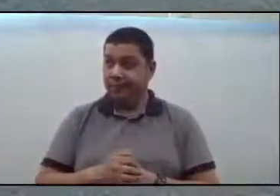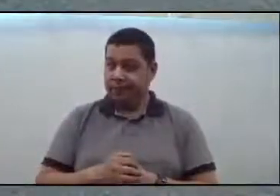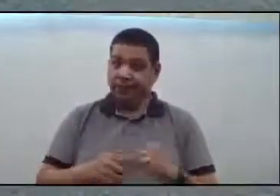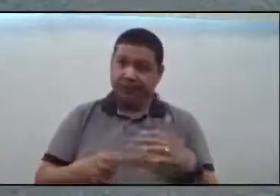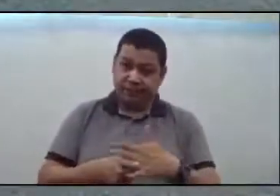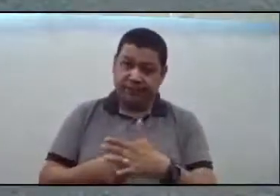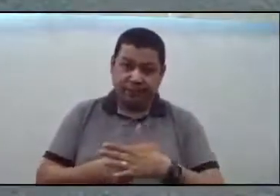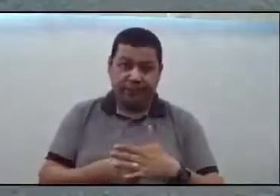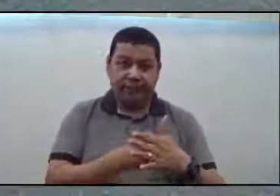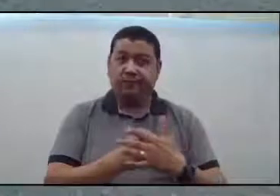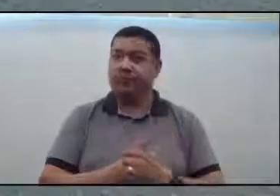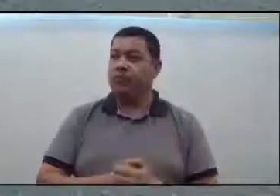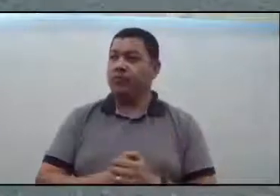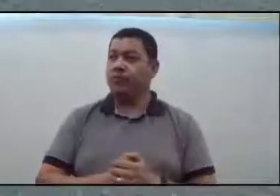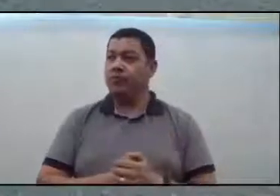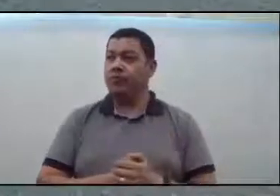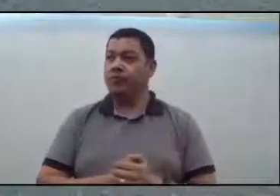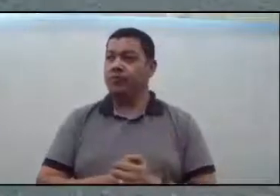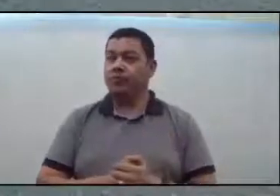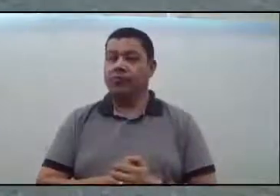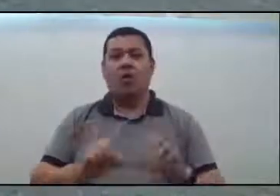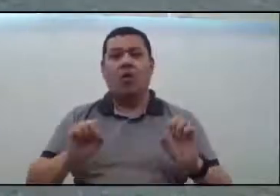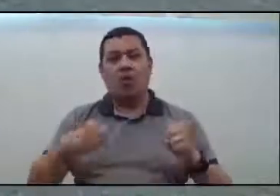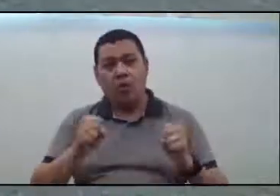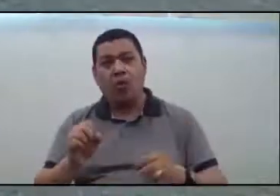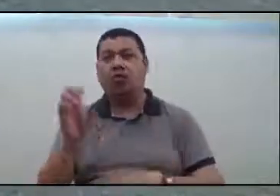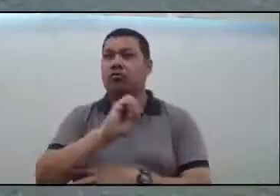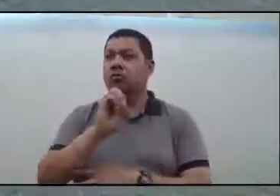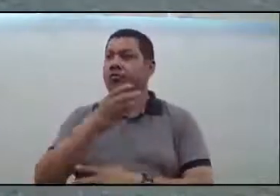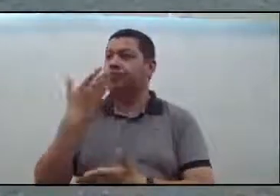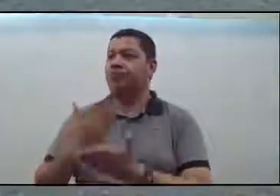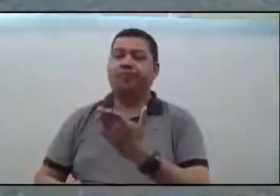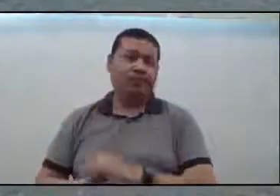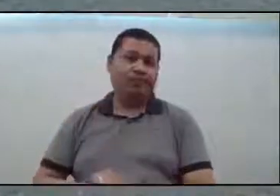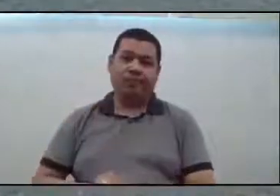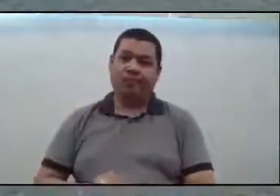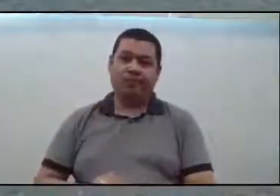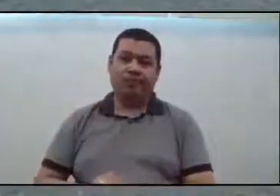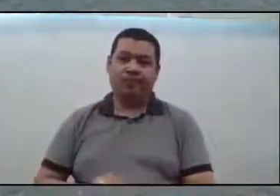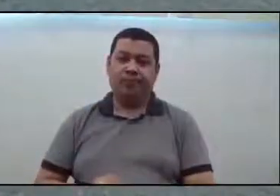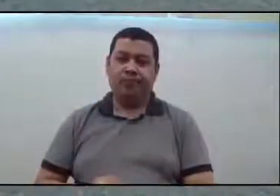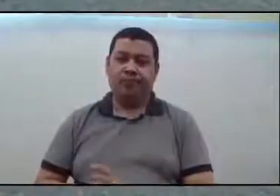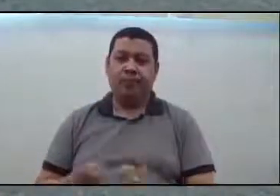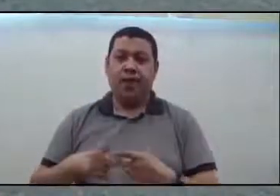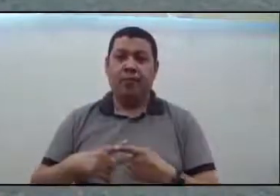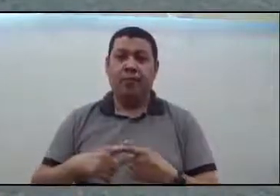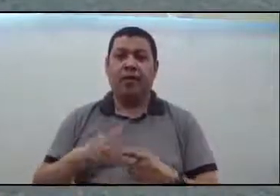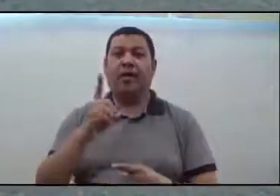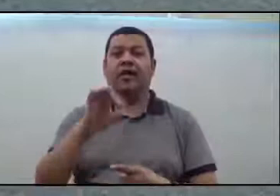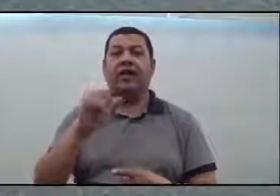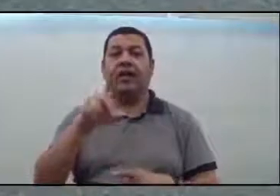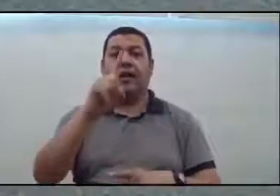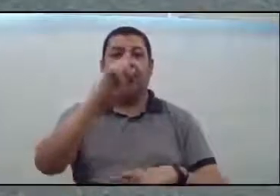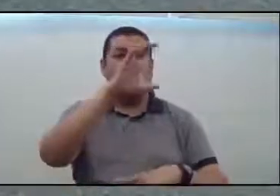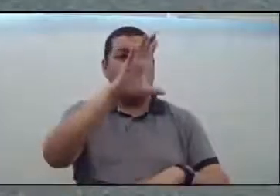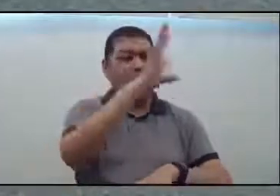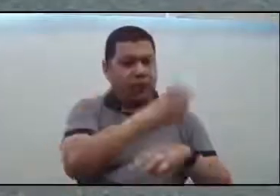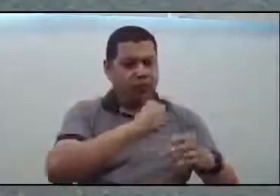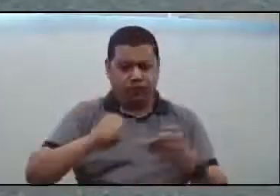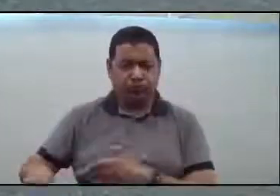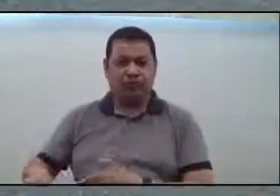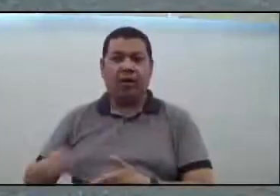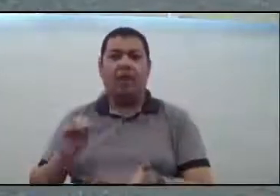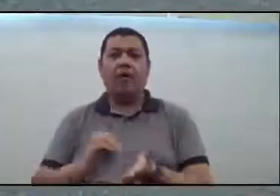ganhar aquela motocicleta, aquele carro, ele nunca mais vai ter o direito de possuir, porque